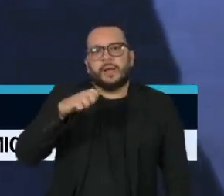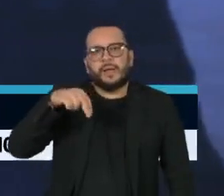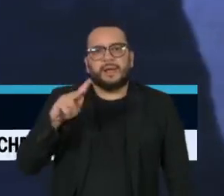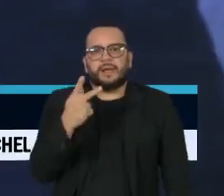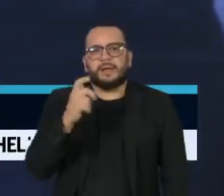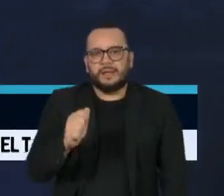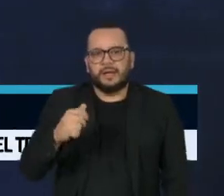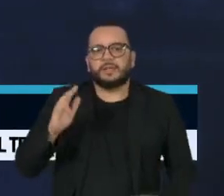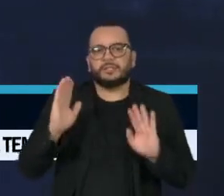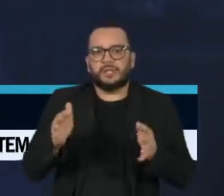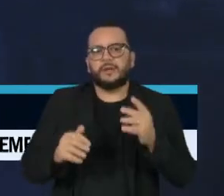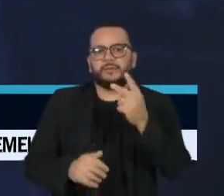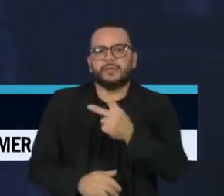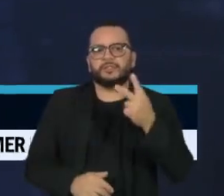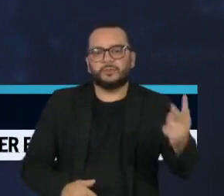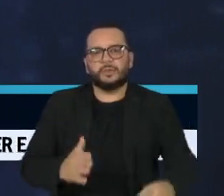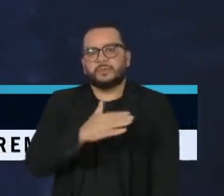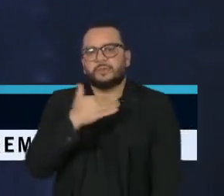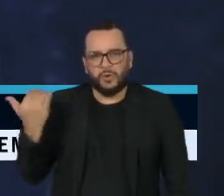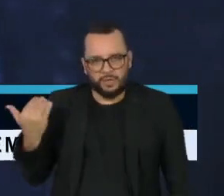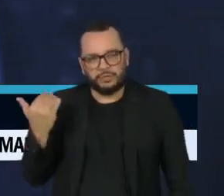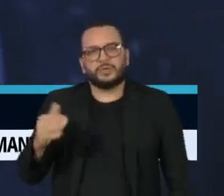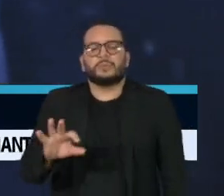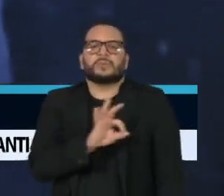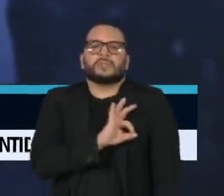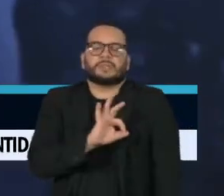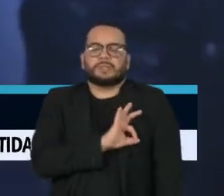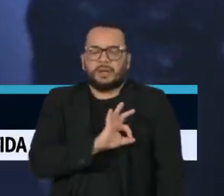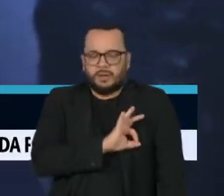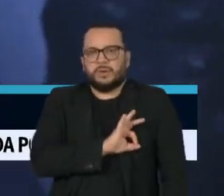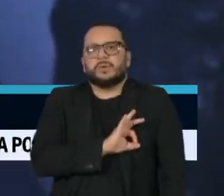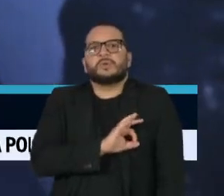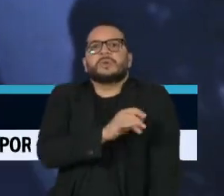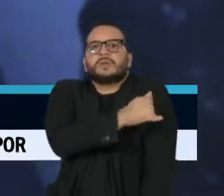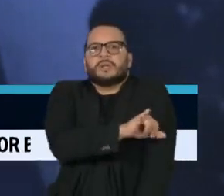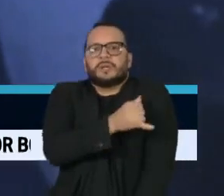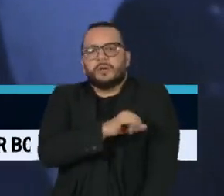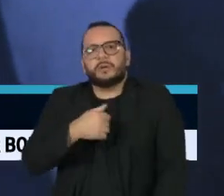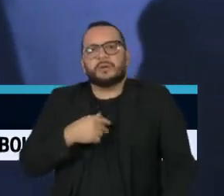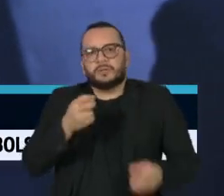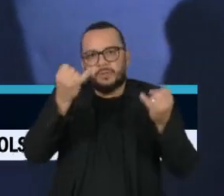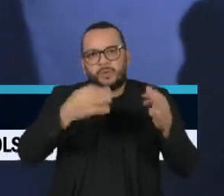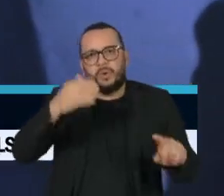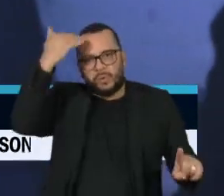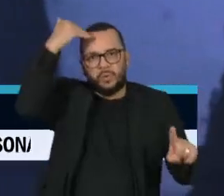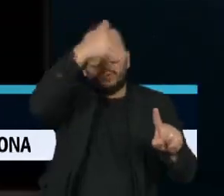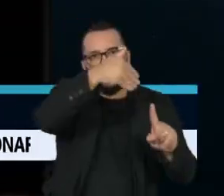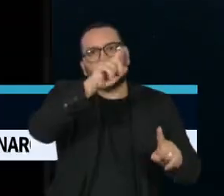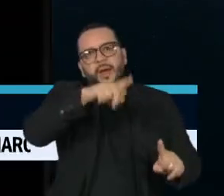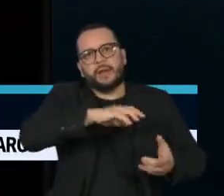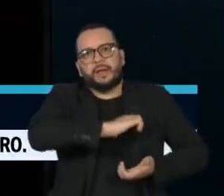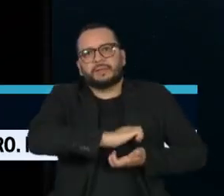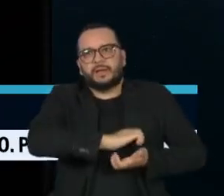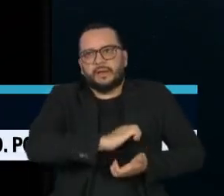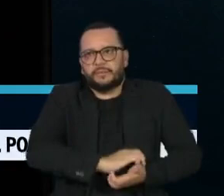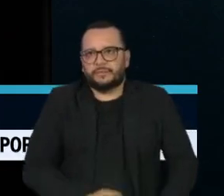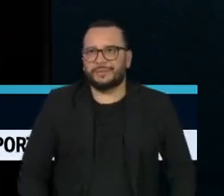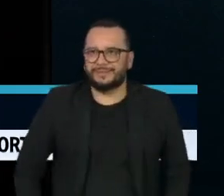uma coletiva de imprensa, o porta-voz da PM do Rio jogou a culpa do episódio para o Supremo Tribunal Federal.